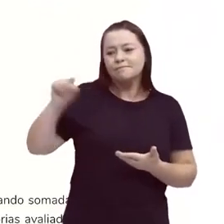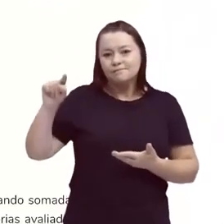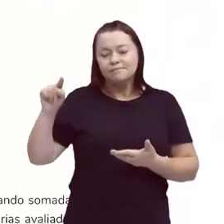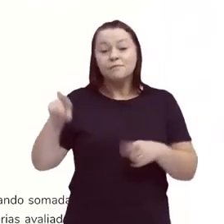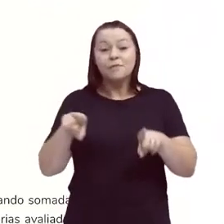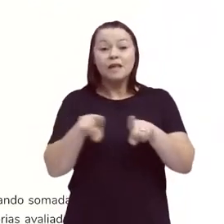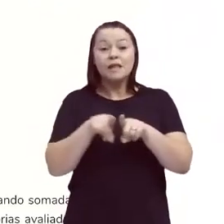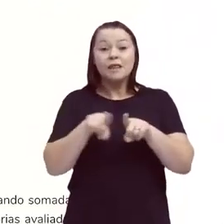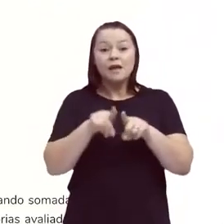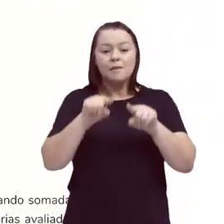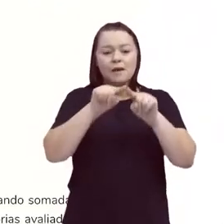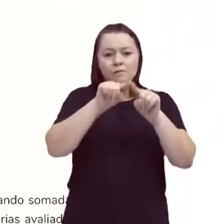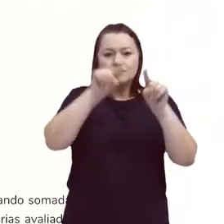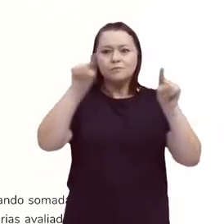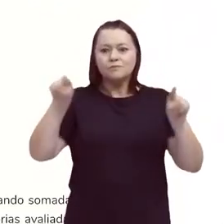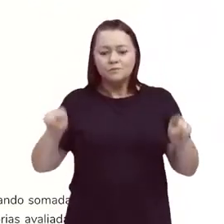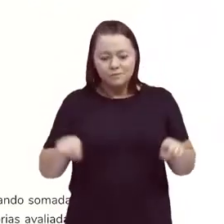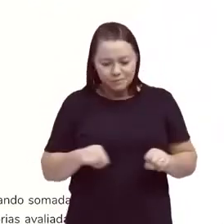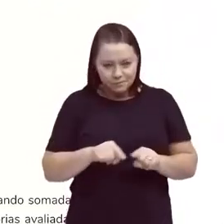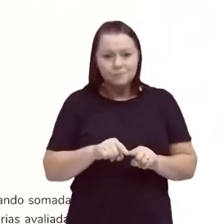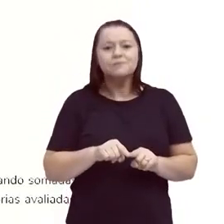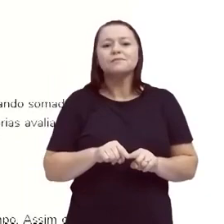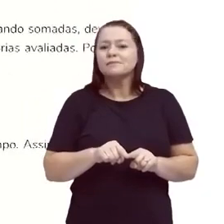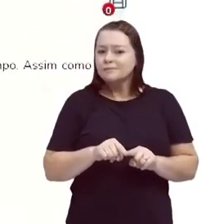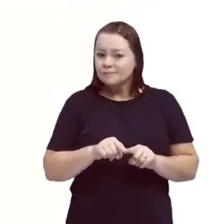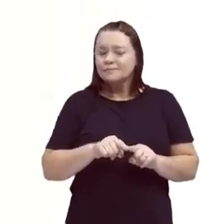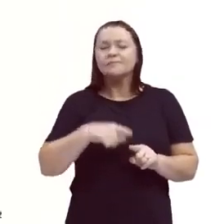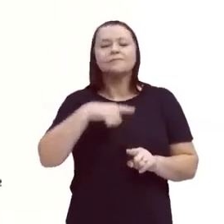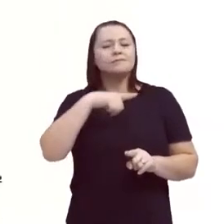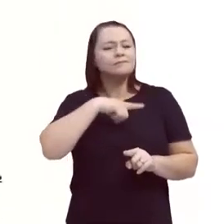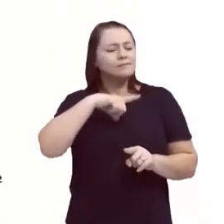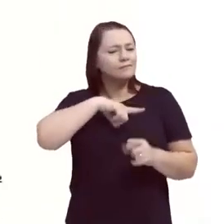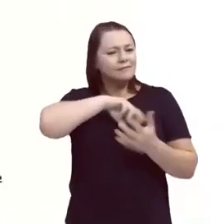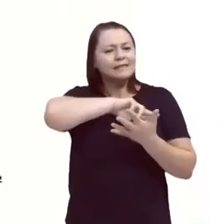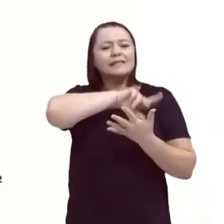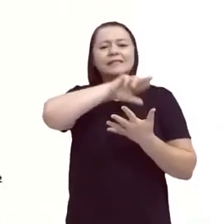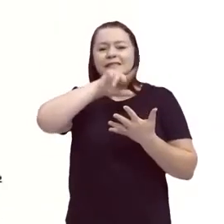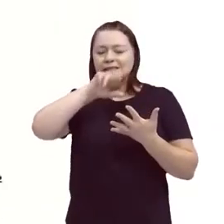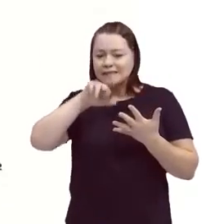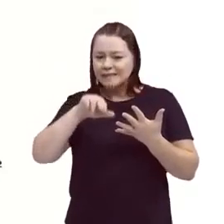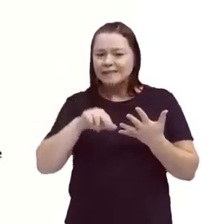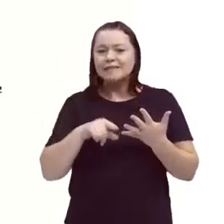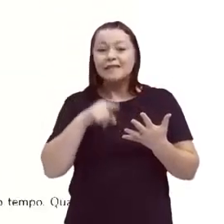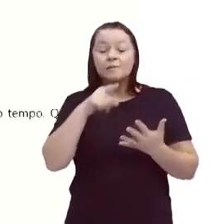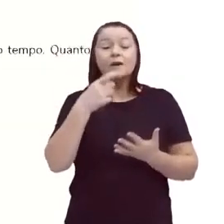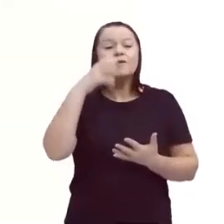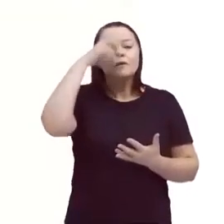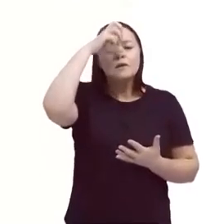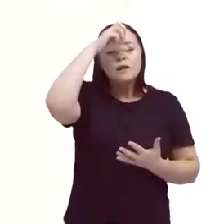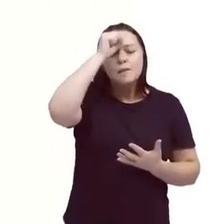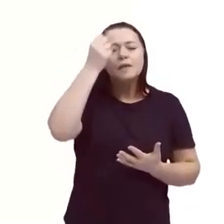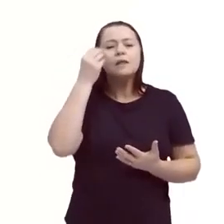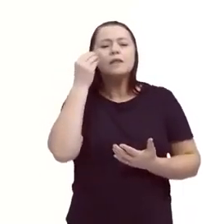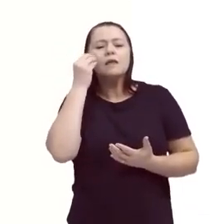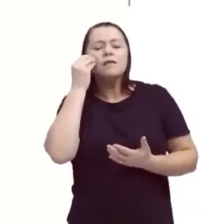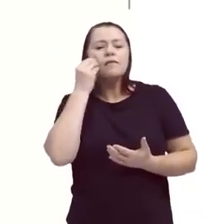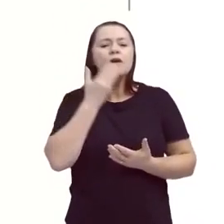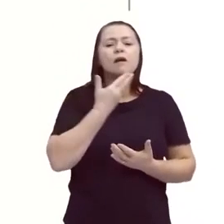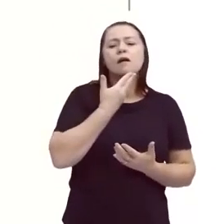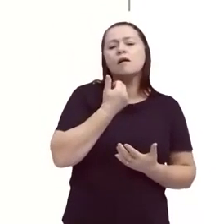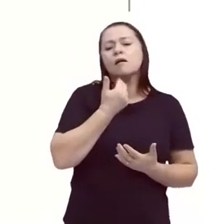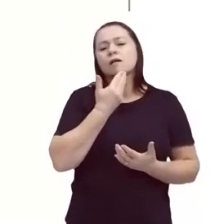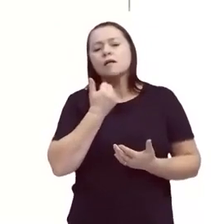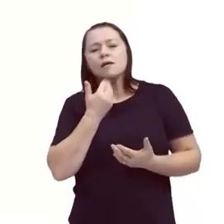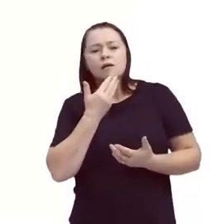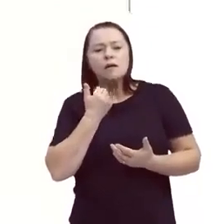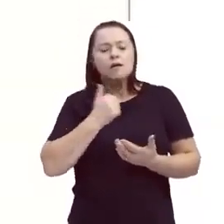certo? O gráfico de pizza ou de setores, que é o mais correto. Gráfico de área, ok? Gráfico